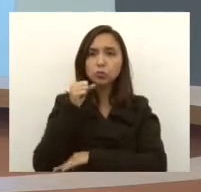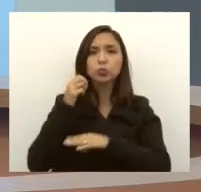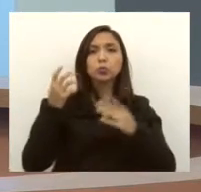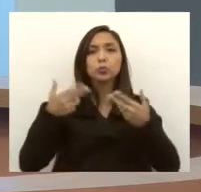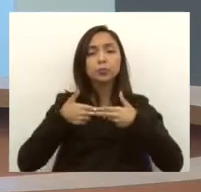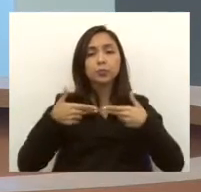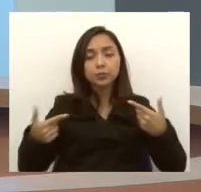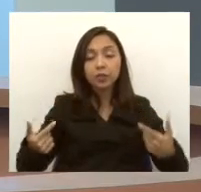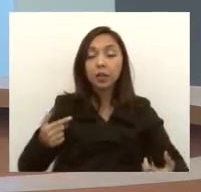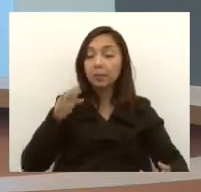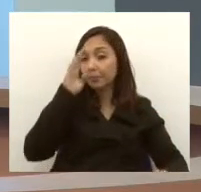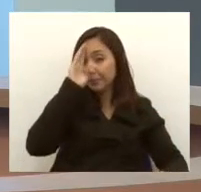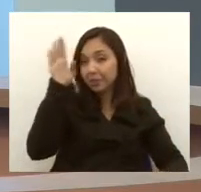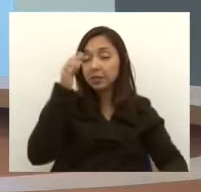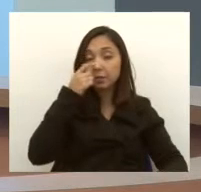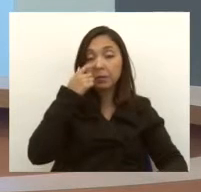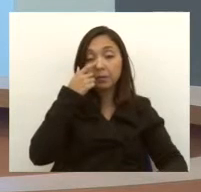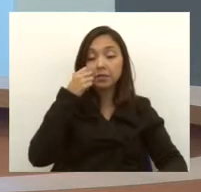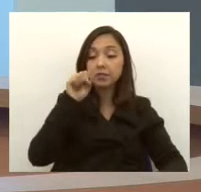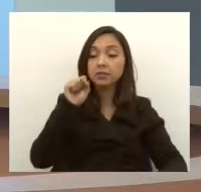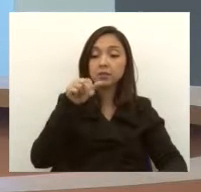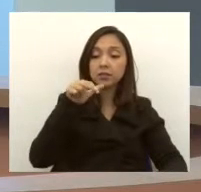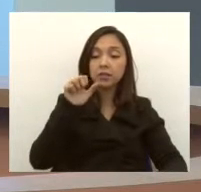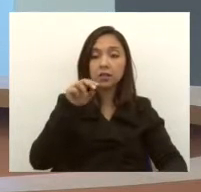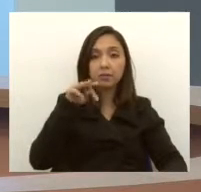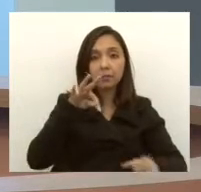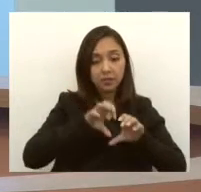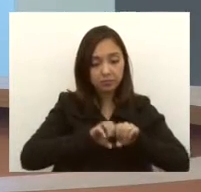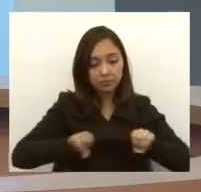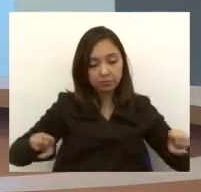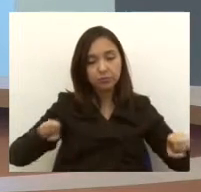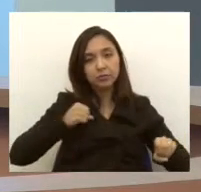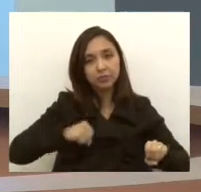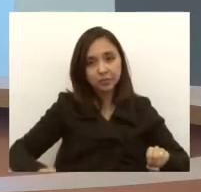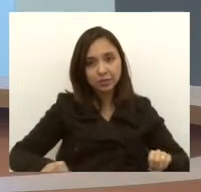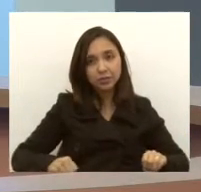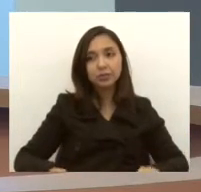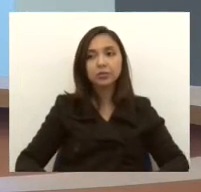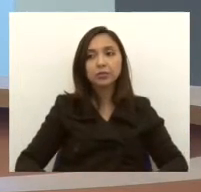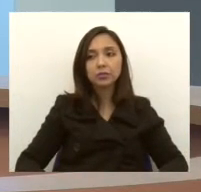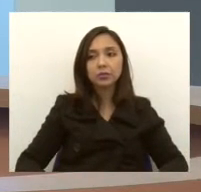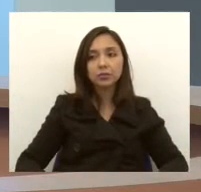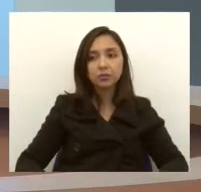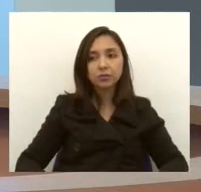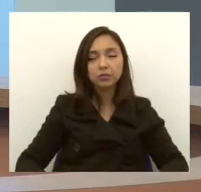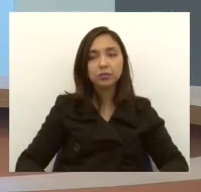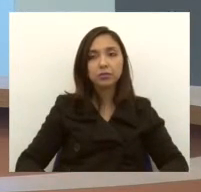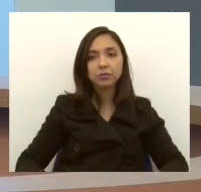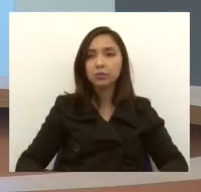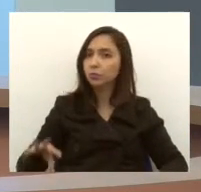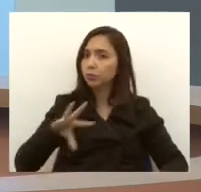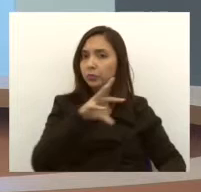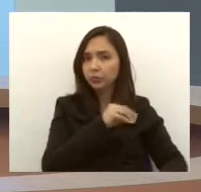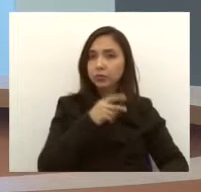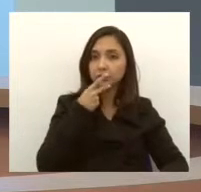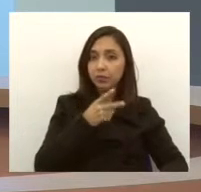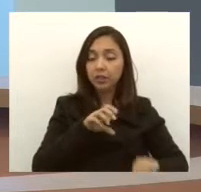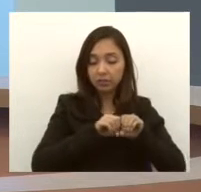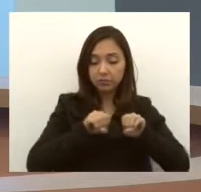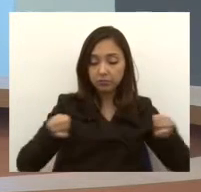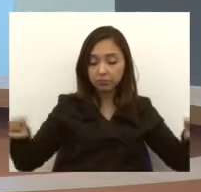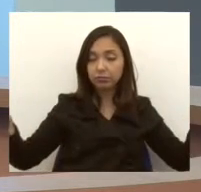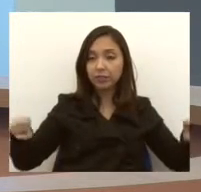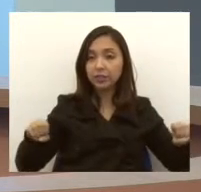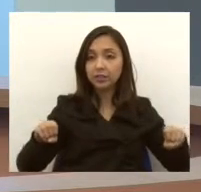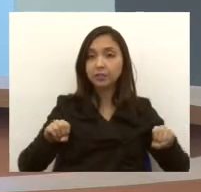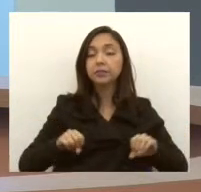especificamente na questão do saneamento básico, na questão do esgoto, da extensão da rede de